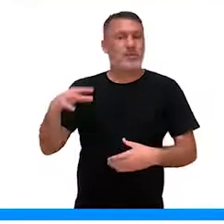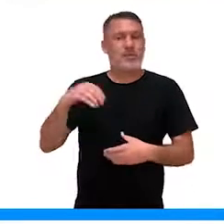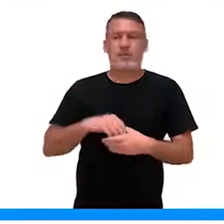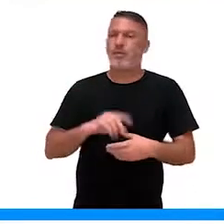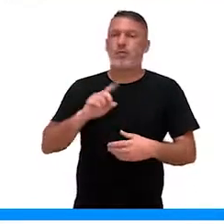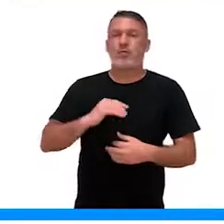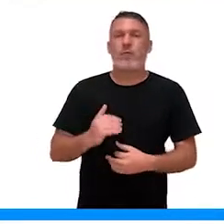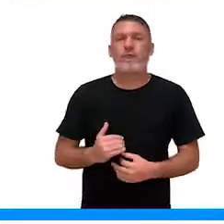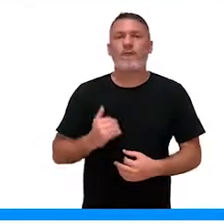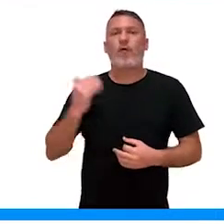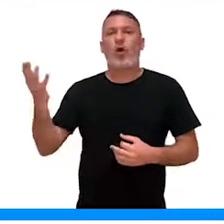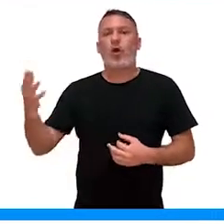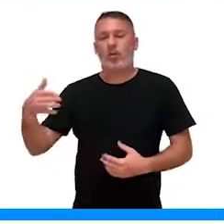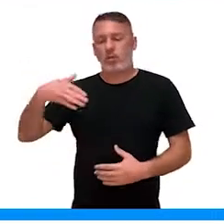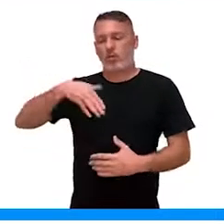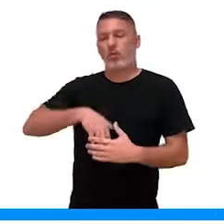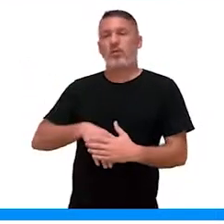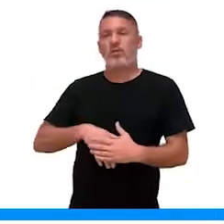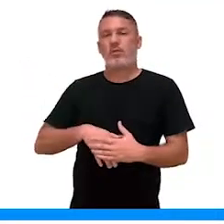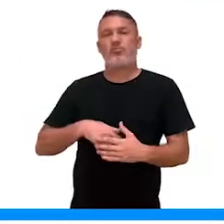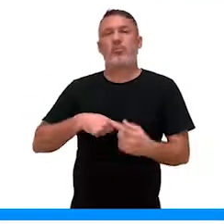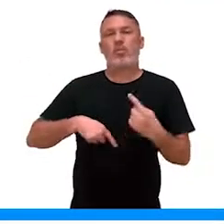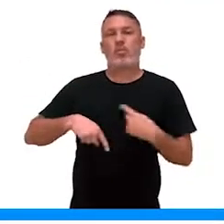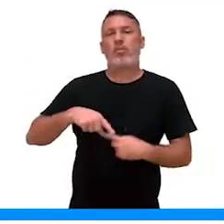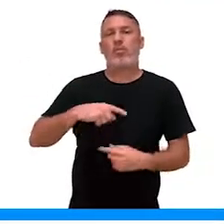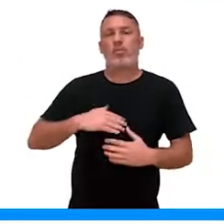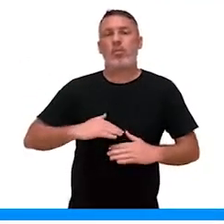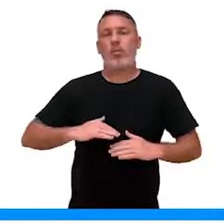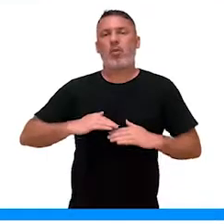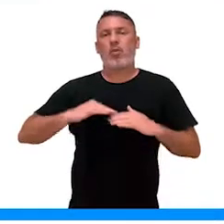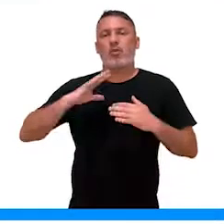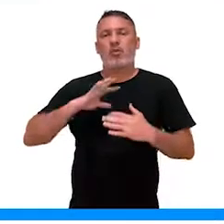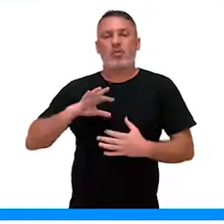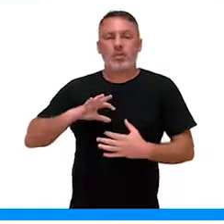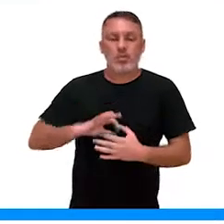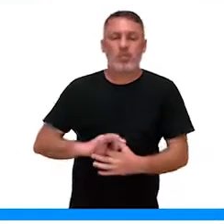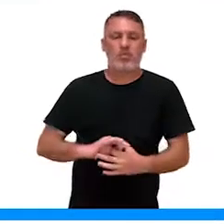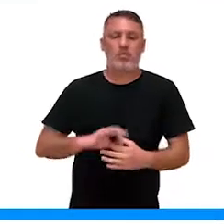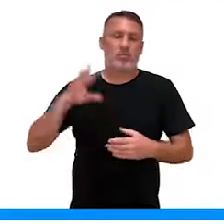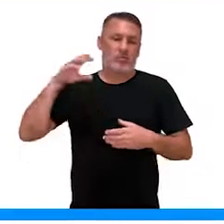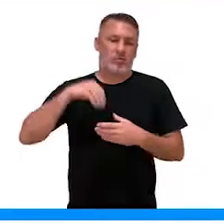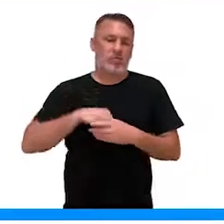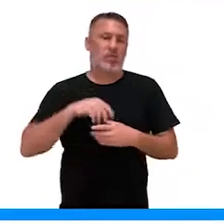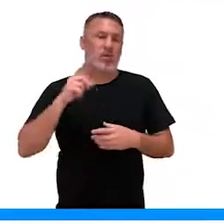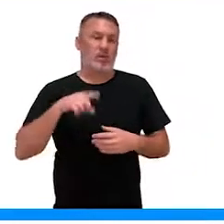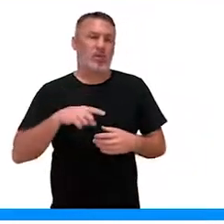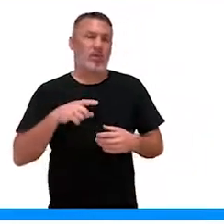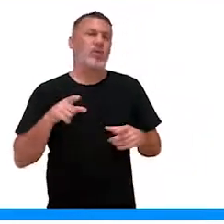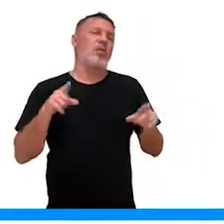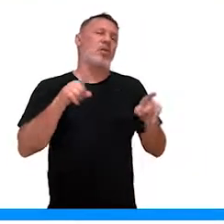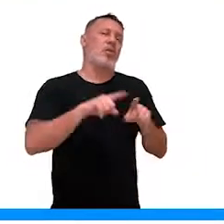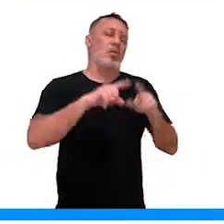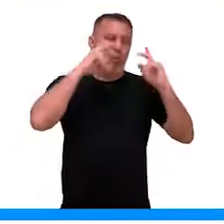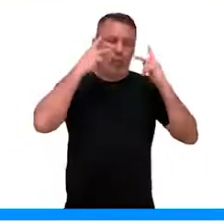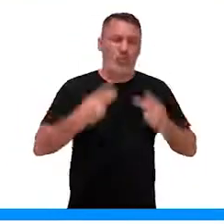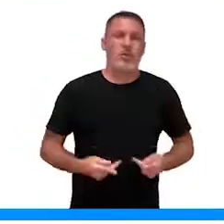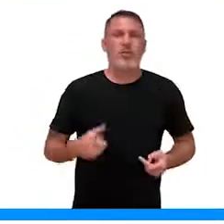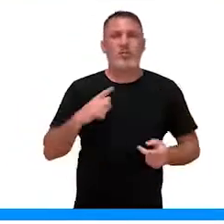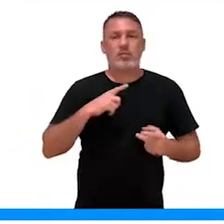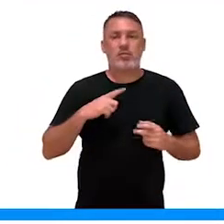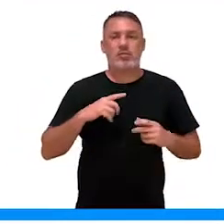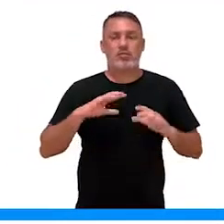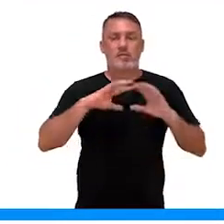bolsa chamada marsúpio. E ela também está presente nos mamíferos placentários, que somos nós, que apresentamos placenta